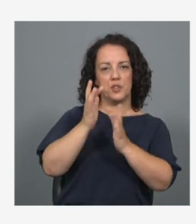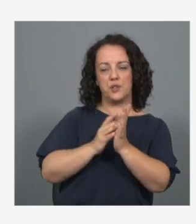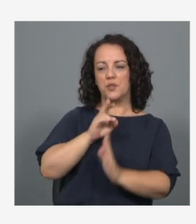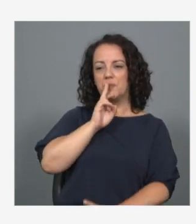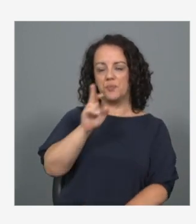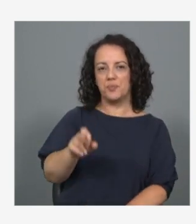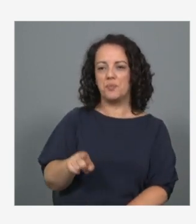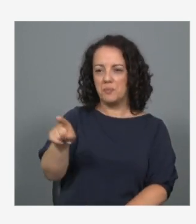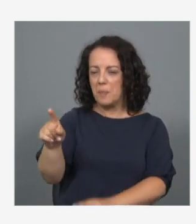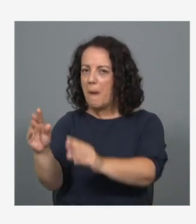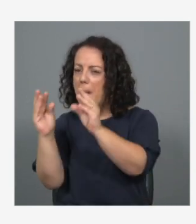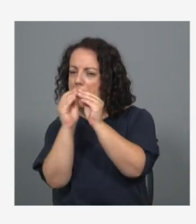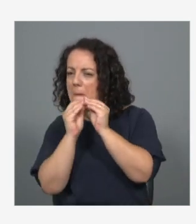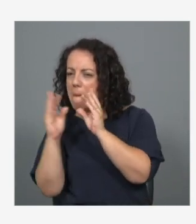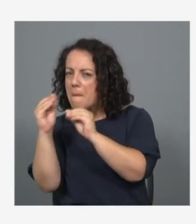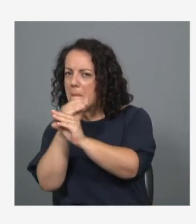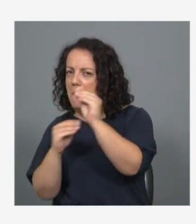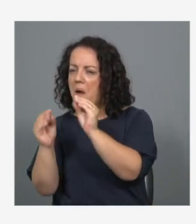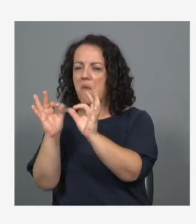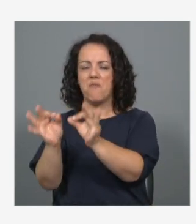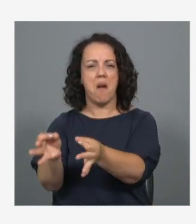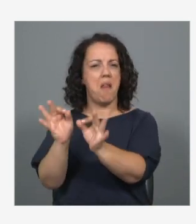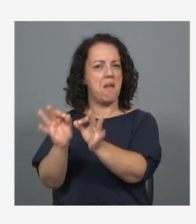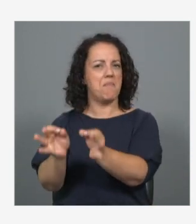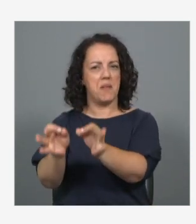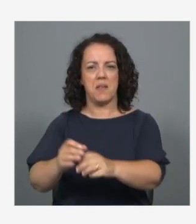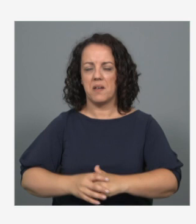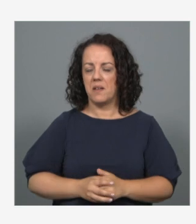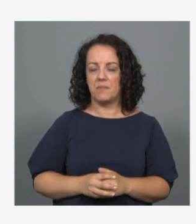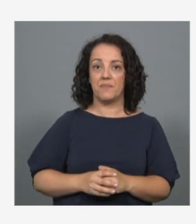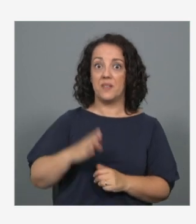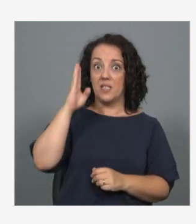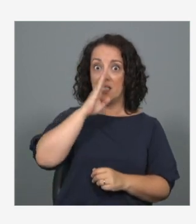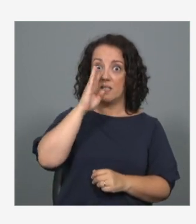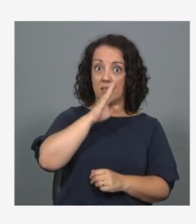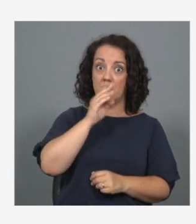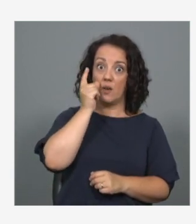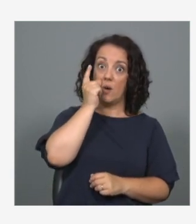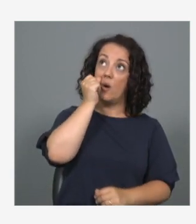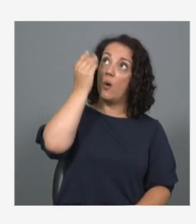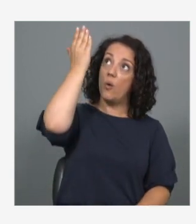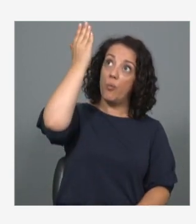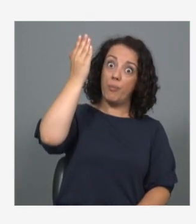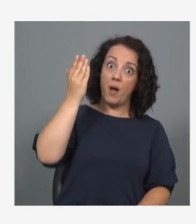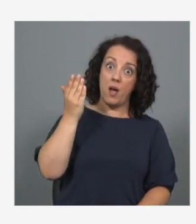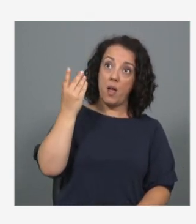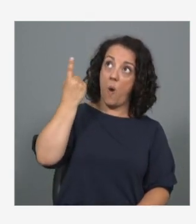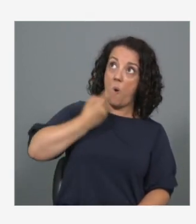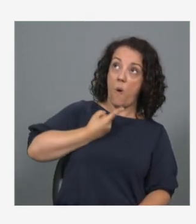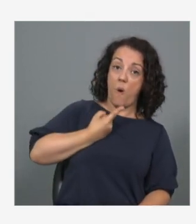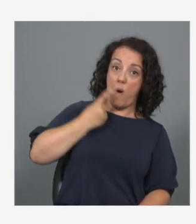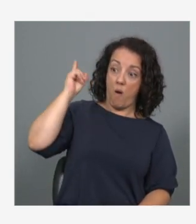murmureis entre vós. Ninguém pode vir a mim se o Pai que me enviou não o trouxer. E